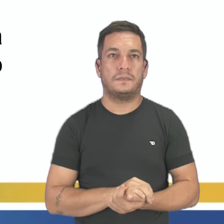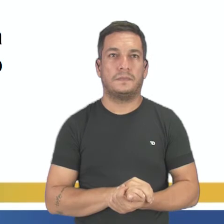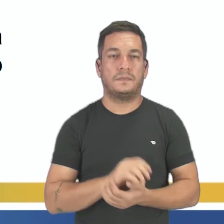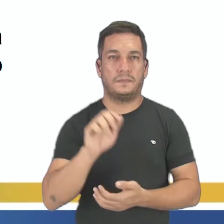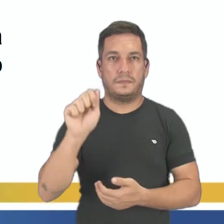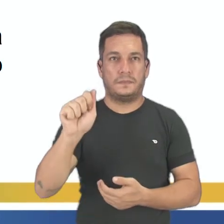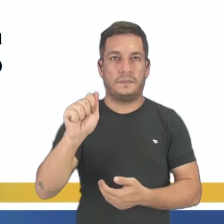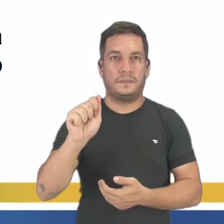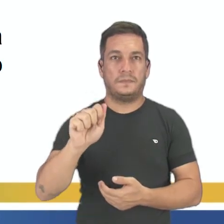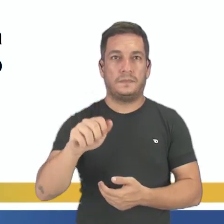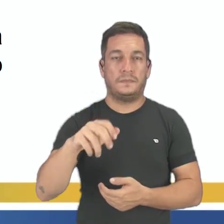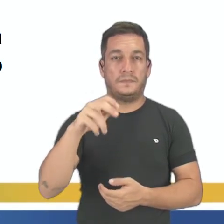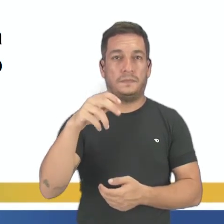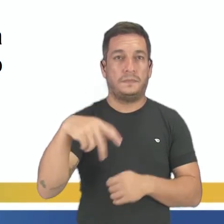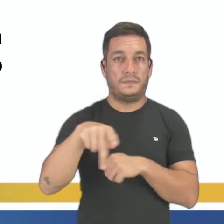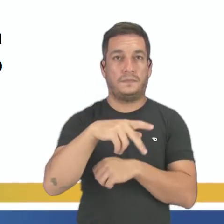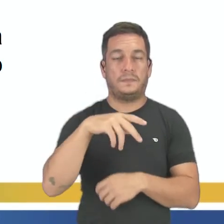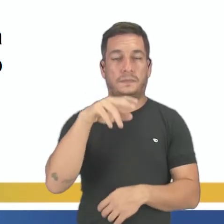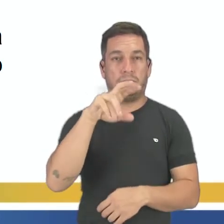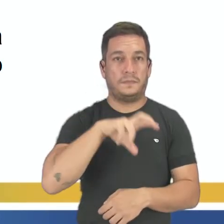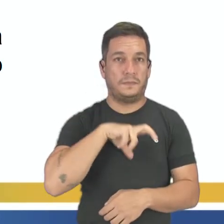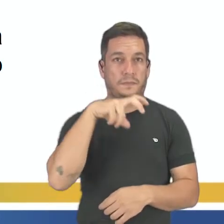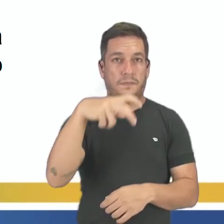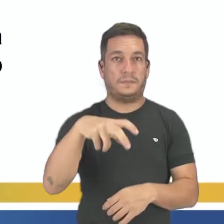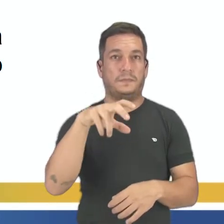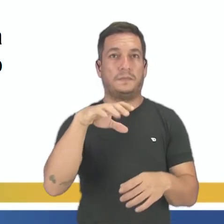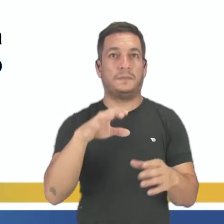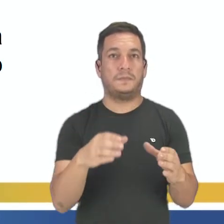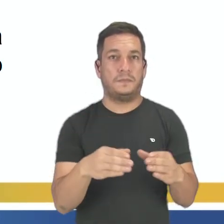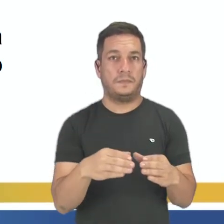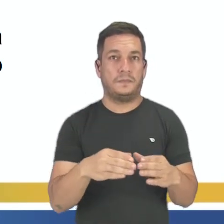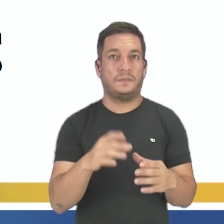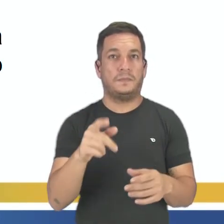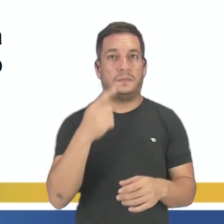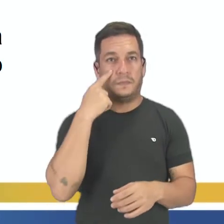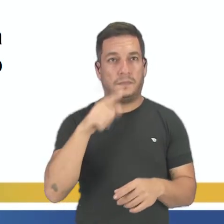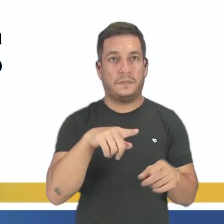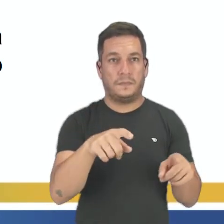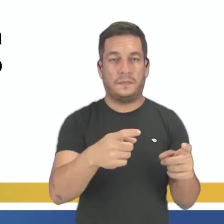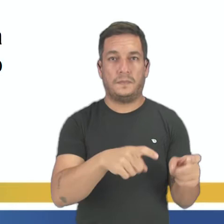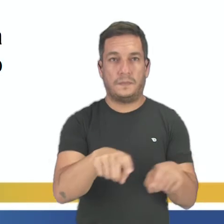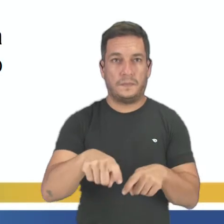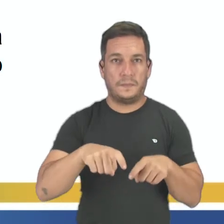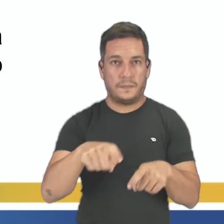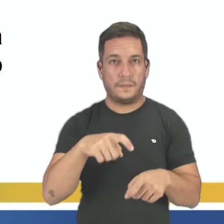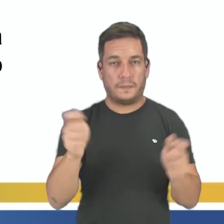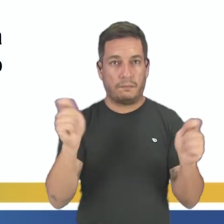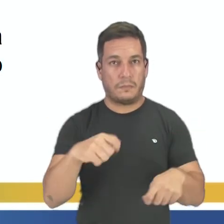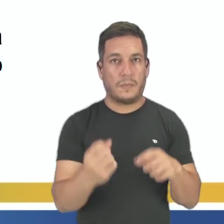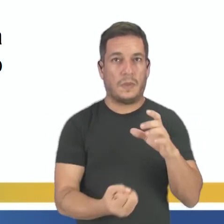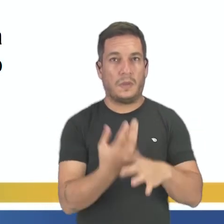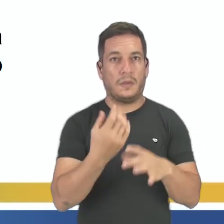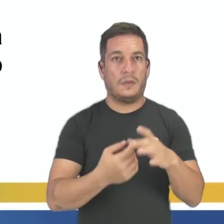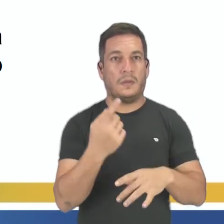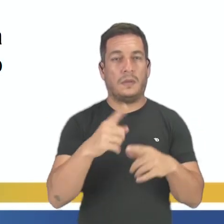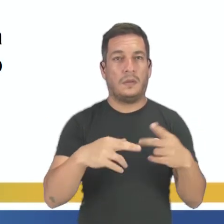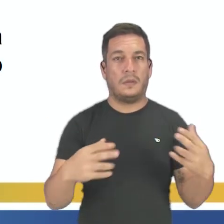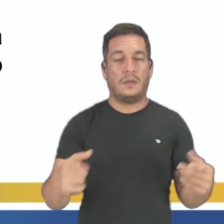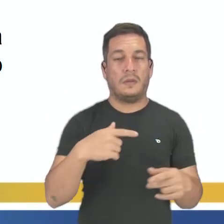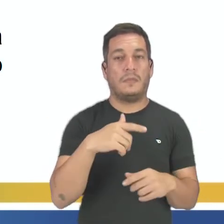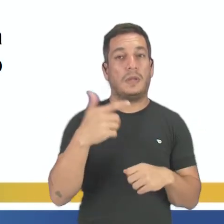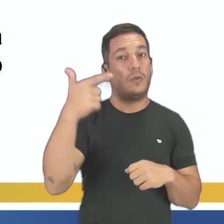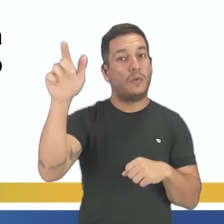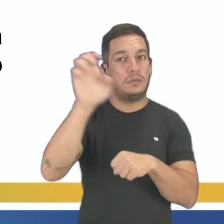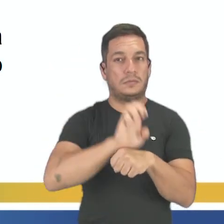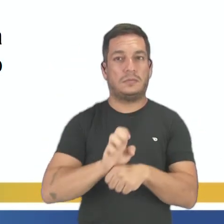A. Pelos portugueses, que viam em sua colônia potencialidade de produzir mercadorias maquinofaturadas para a metrópole.